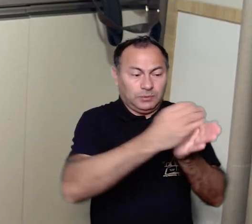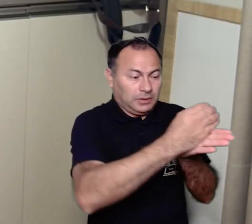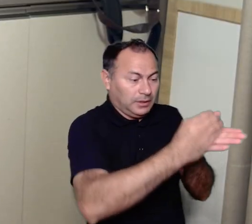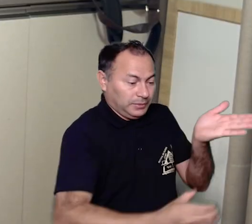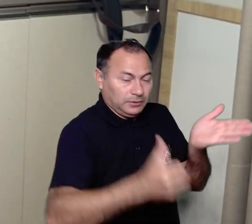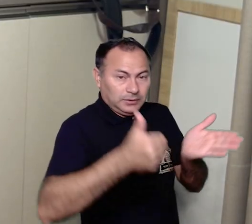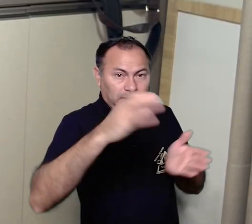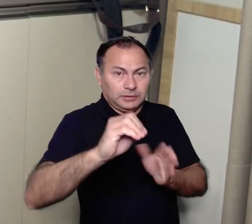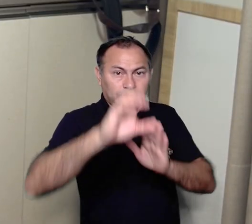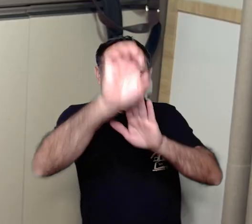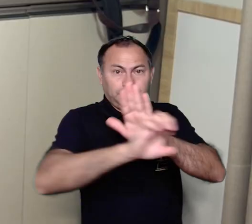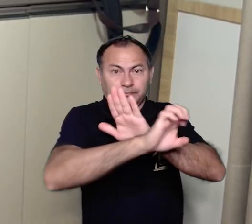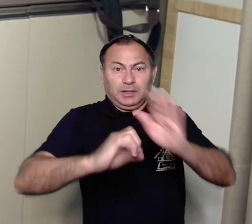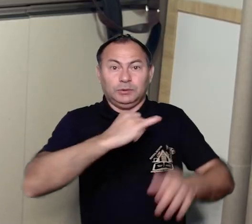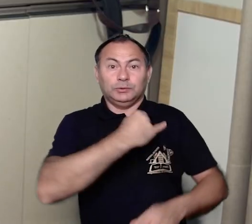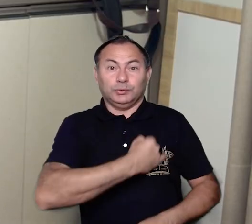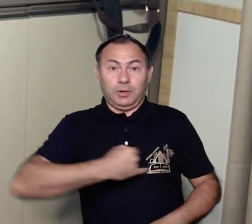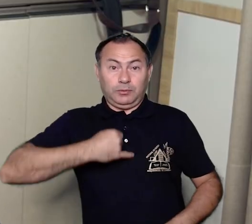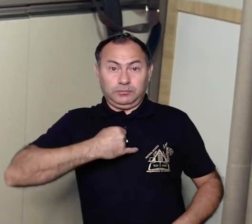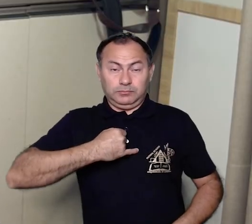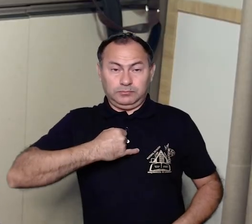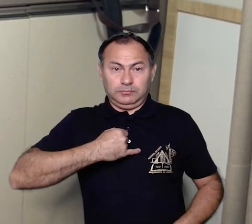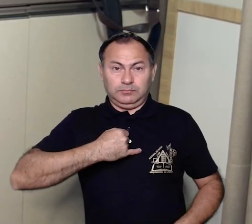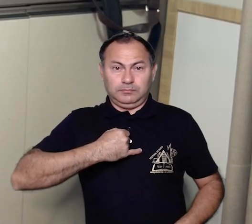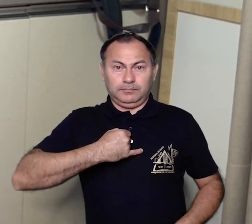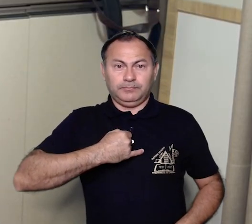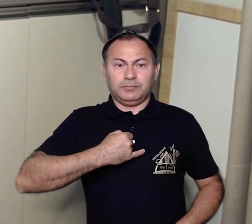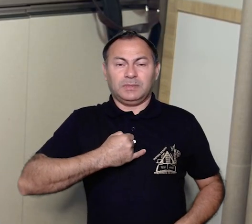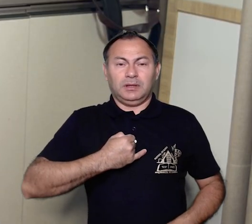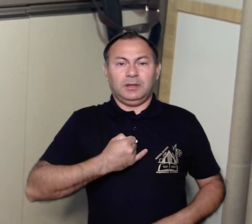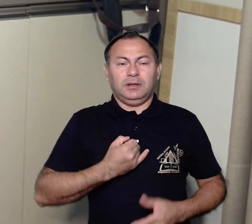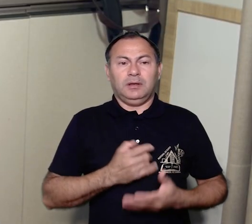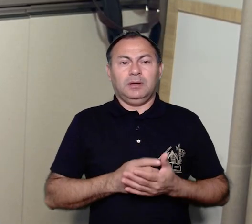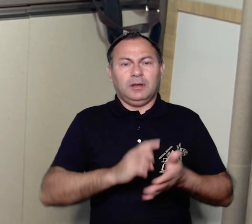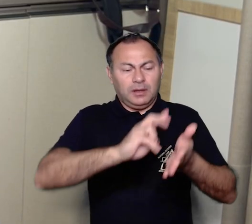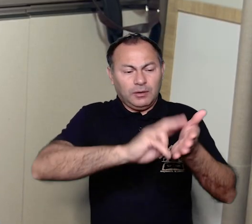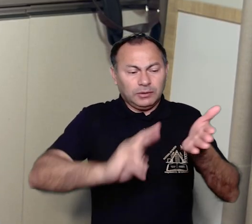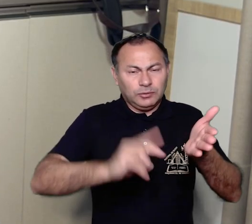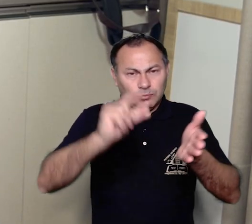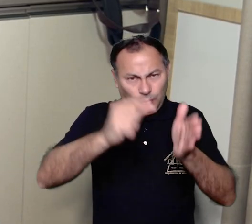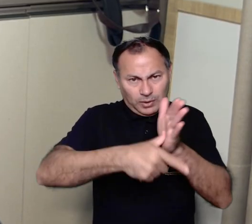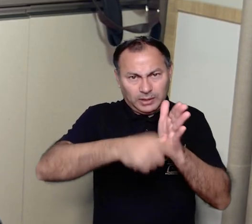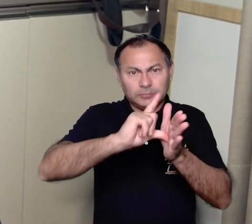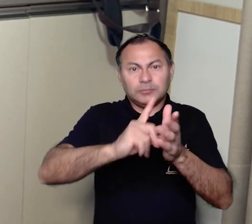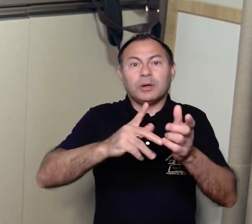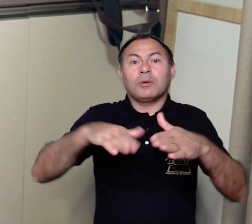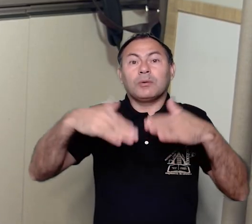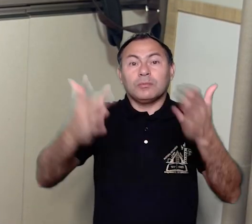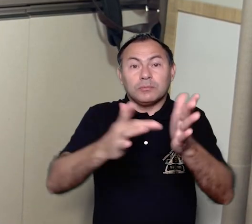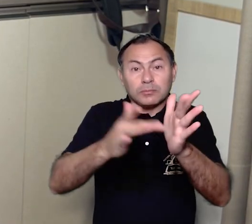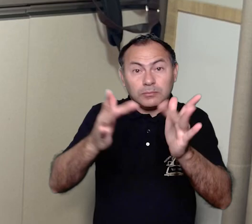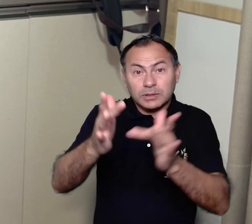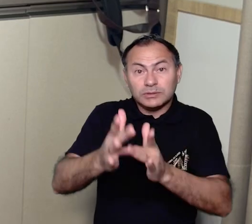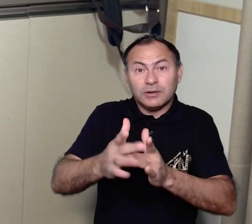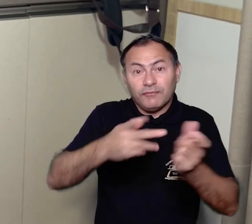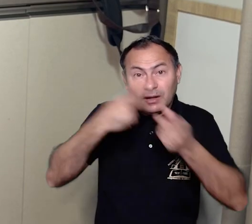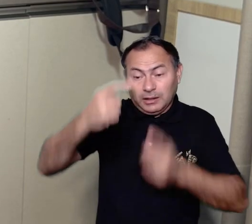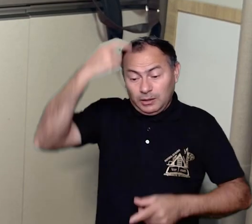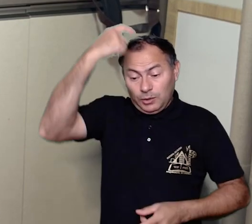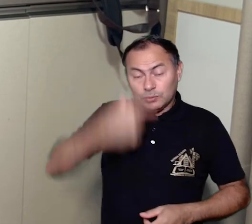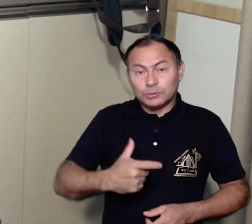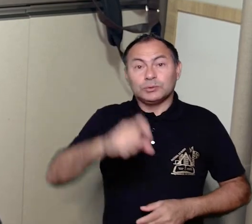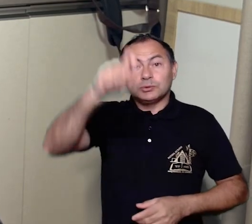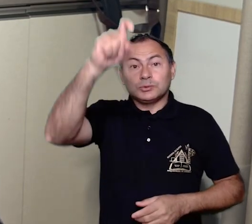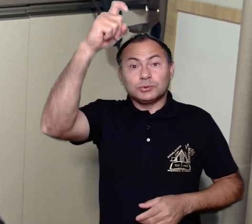capítulo 10 do Evangelho de João, que li um pouquinho antes, quando Jesus diz: eu